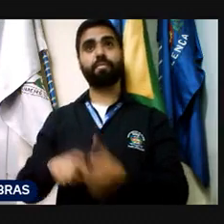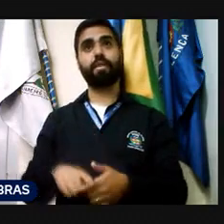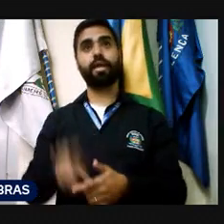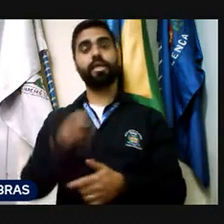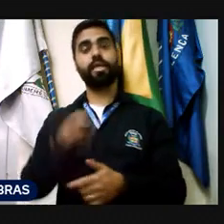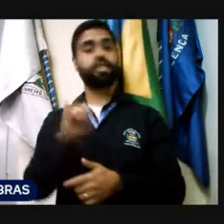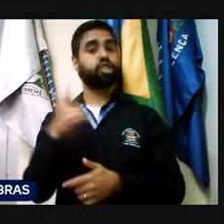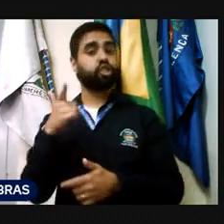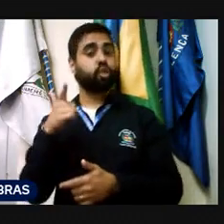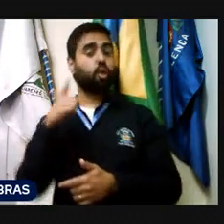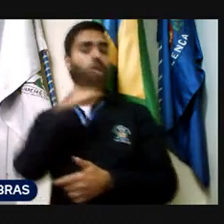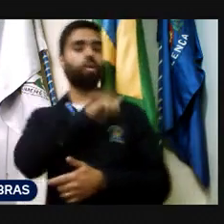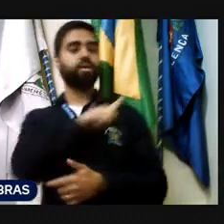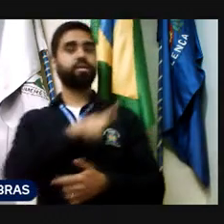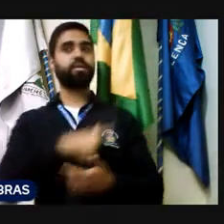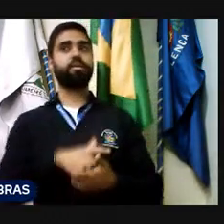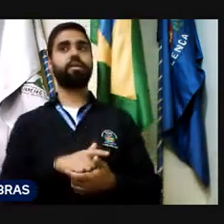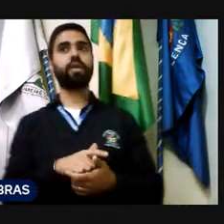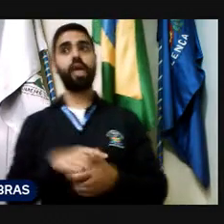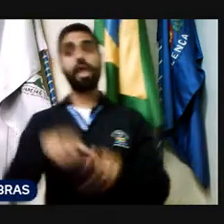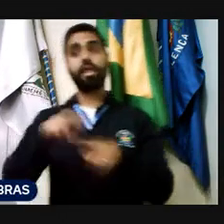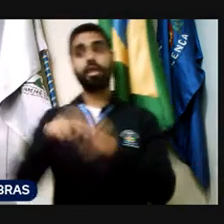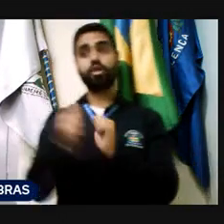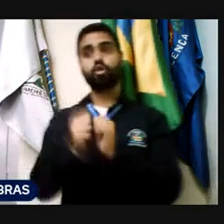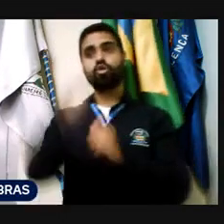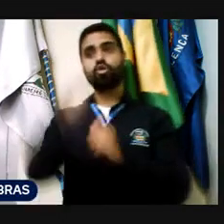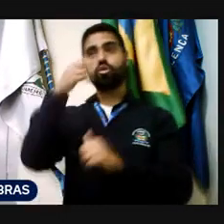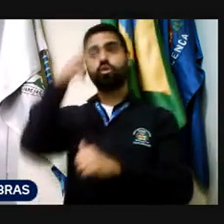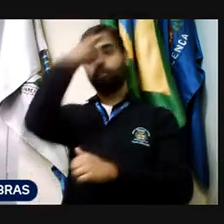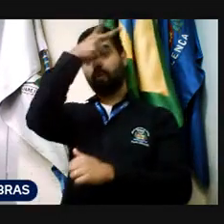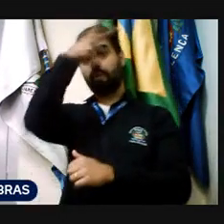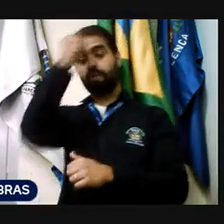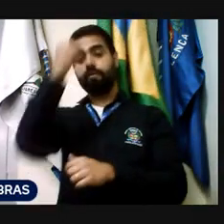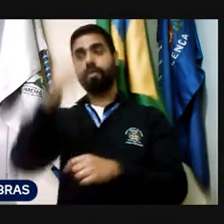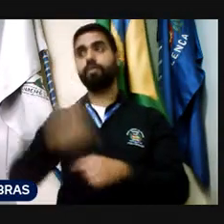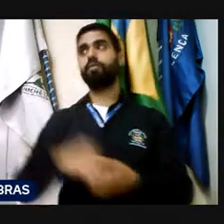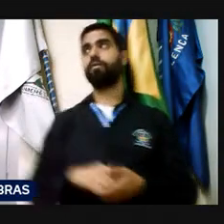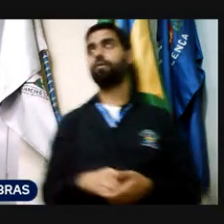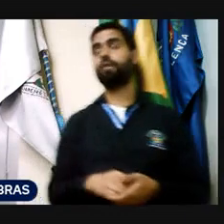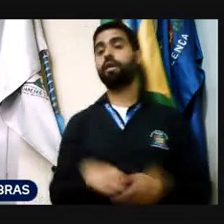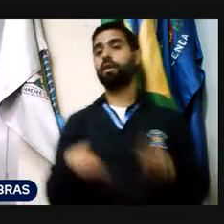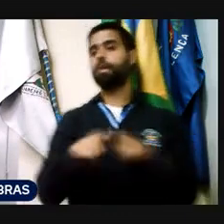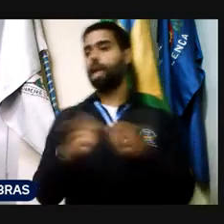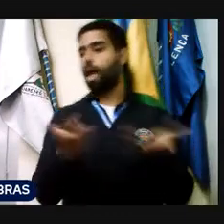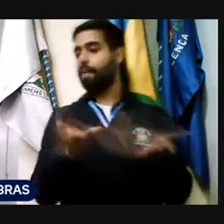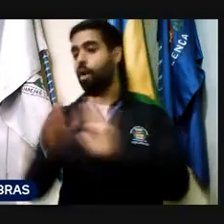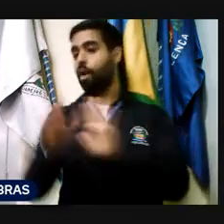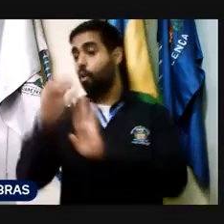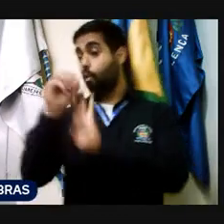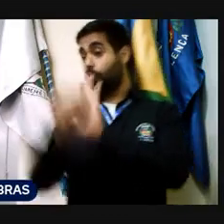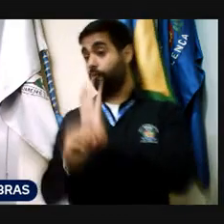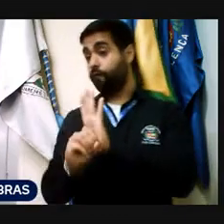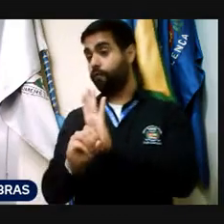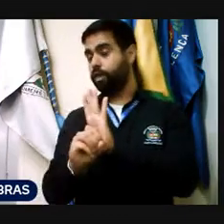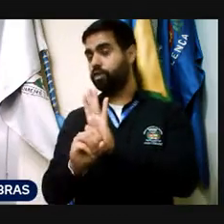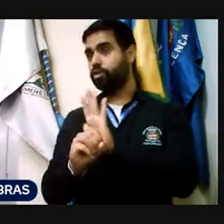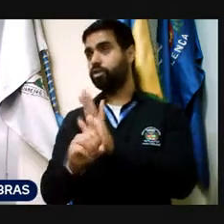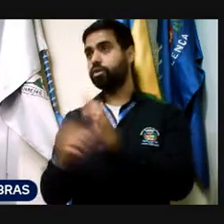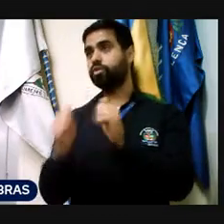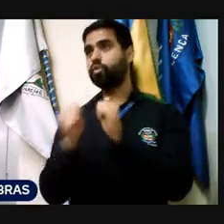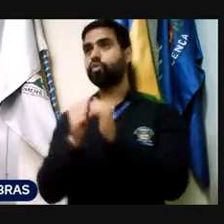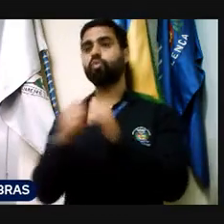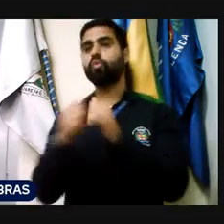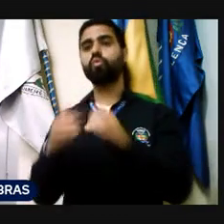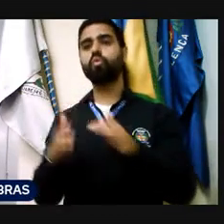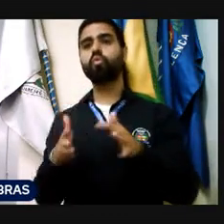conseguir sentar com o prefeito e o prefeito encaminhar um ofício em conjunto com todos os